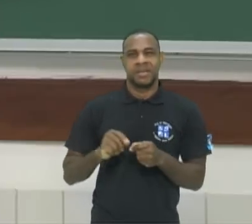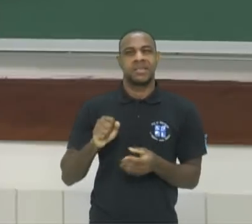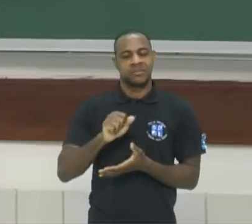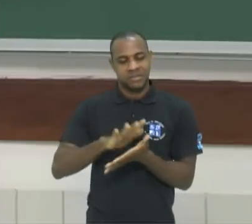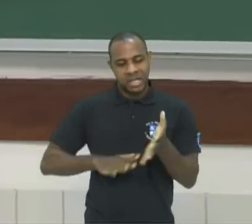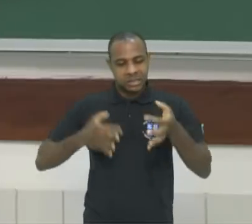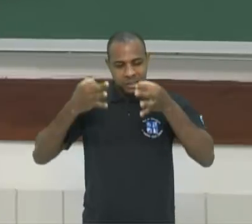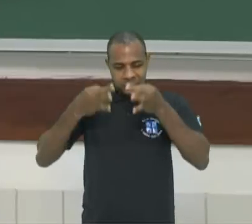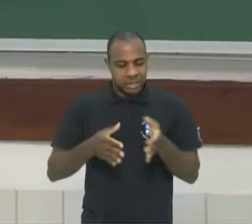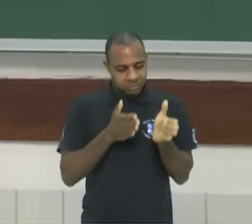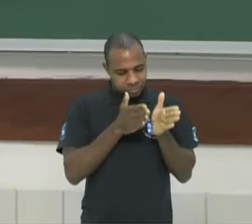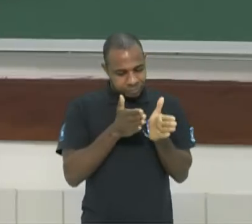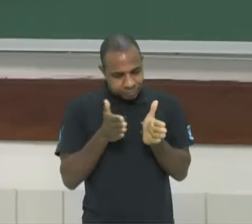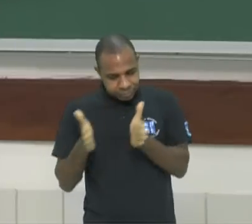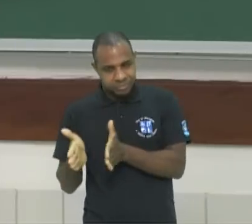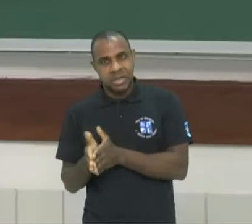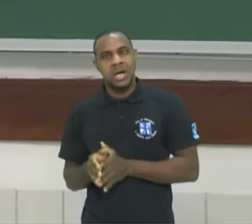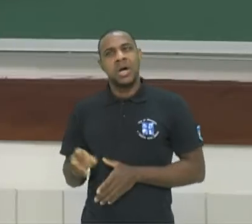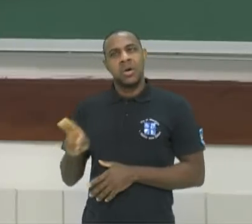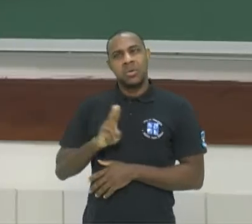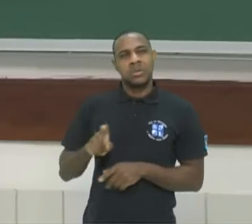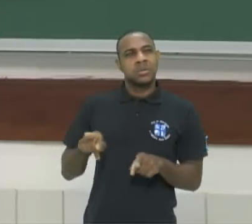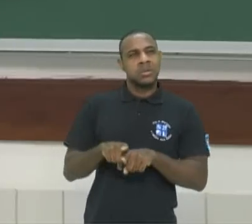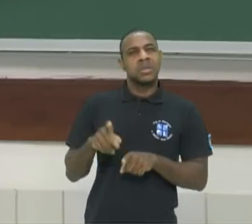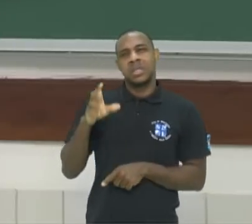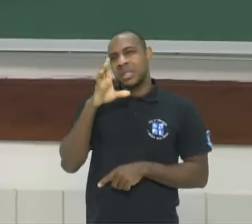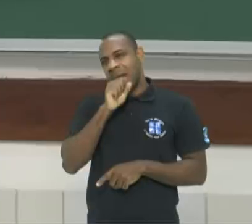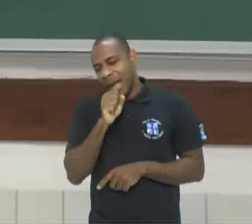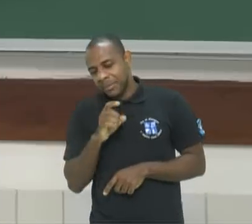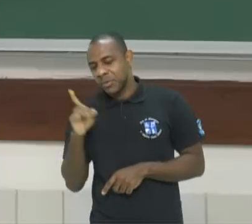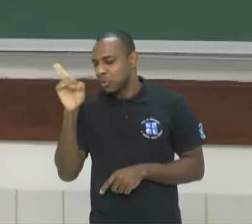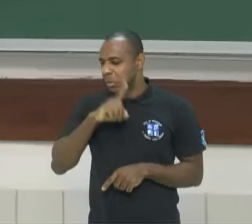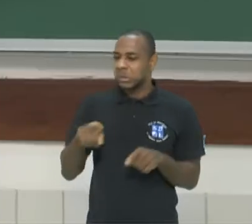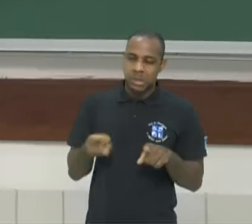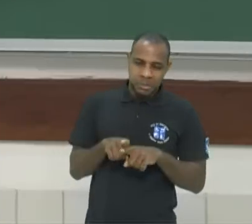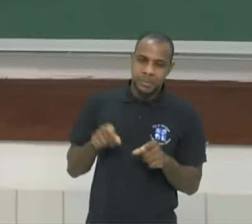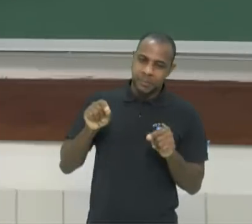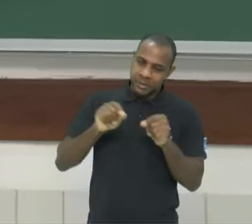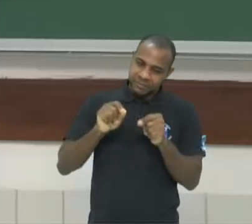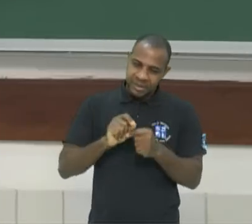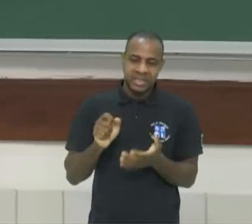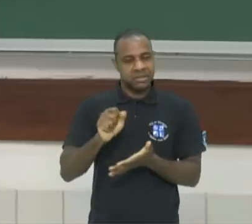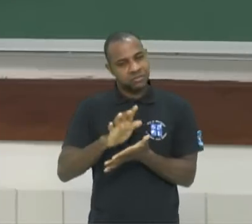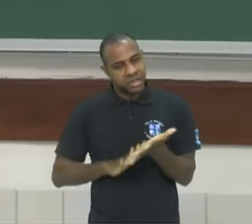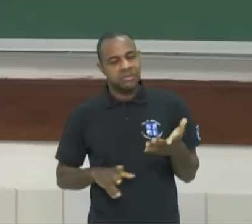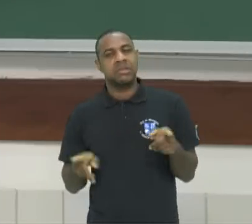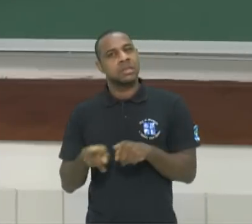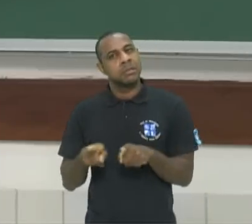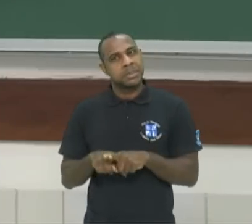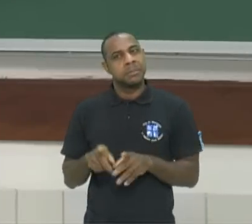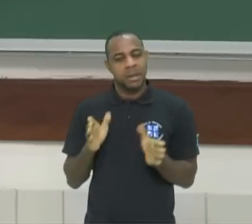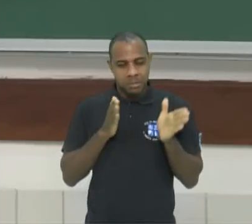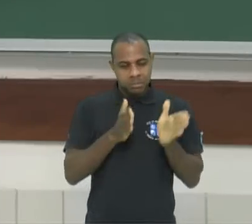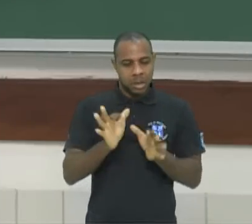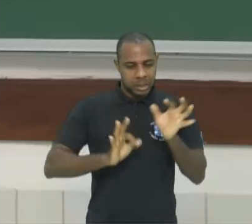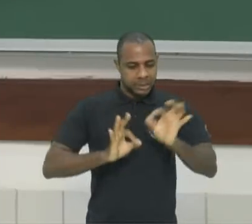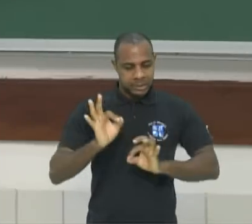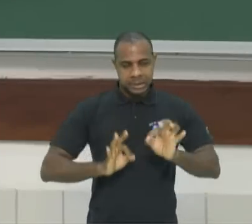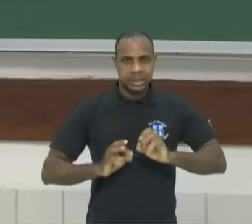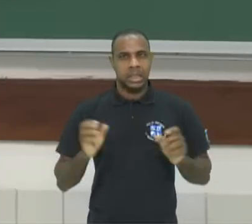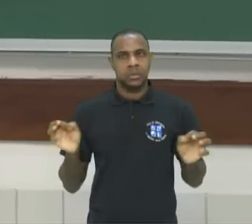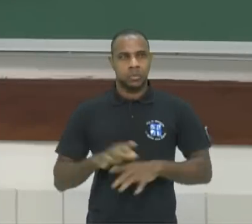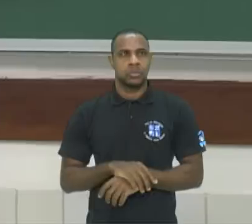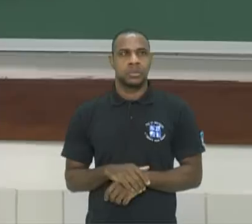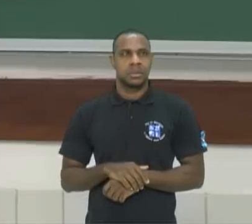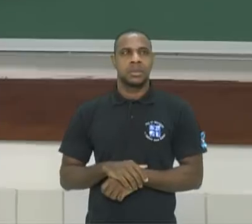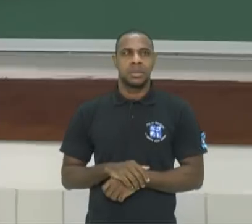ordem, use o teu sábado, o teu domingo, um pouquinho para que você possa rever tudo e deixar tudo em ordem. Logo,